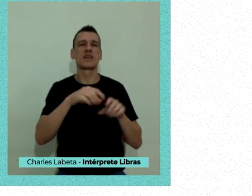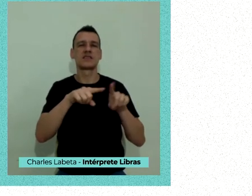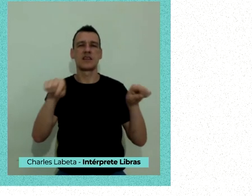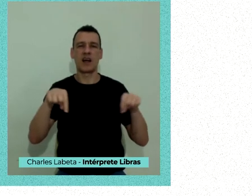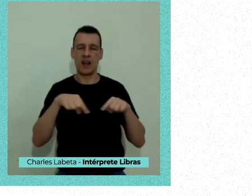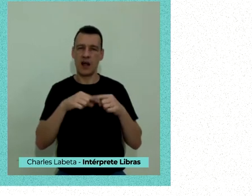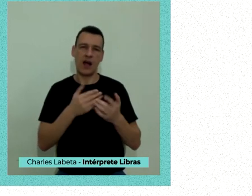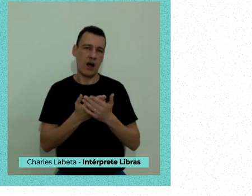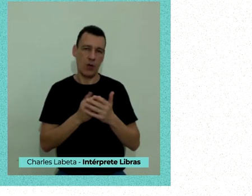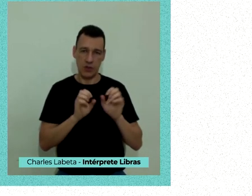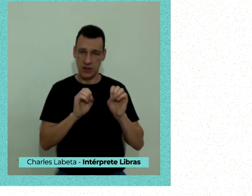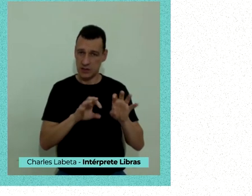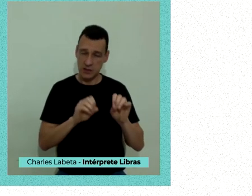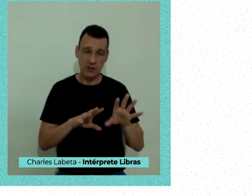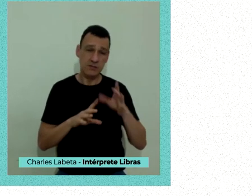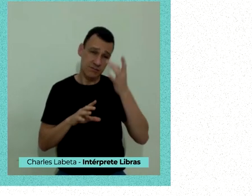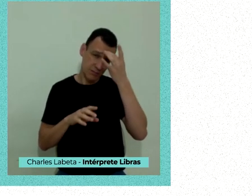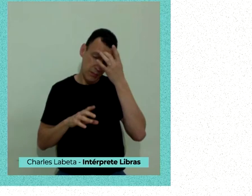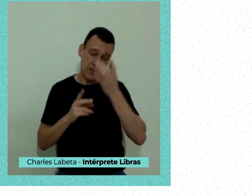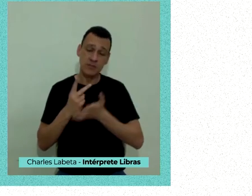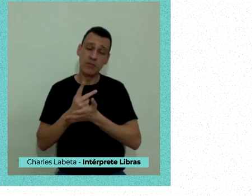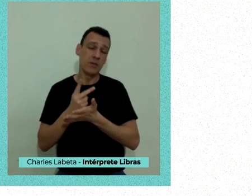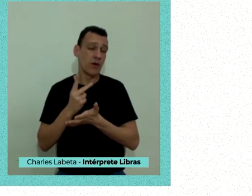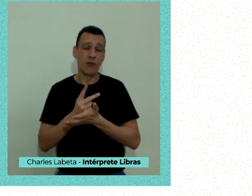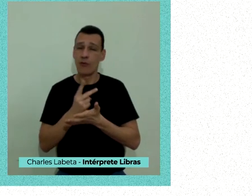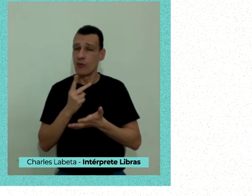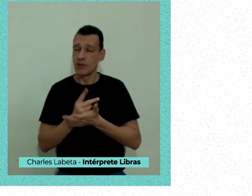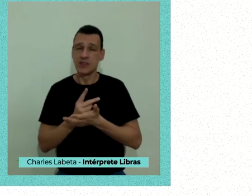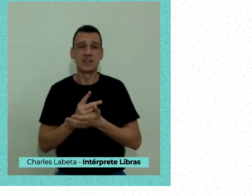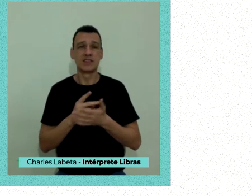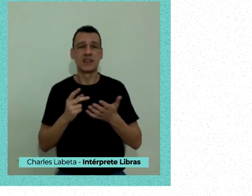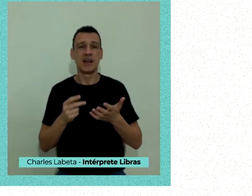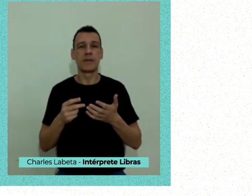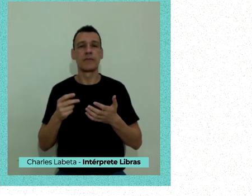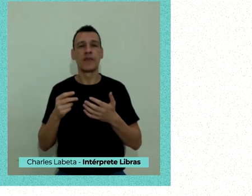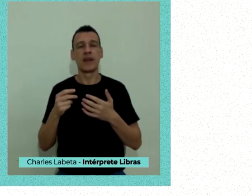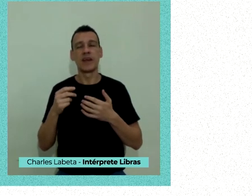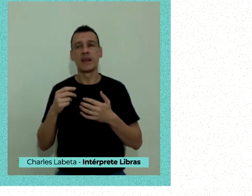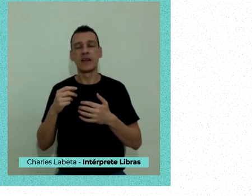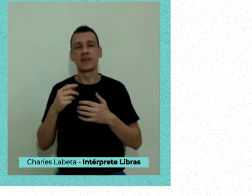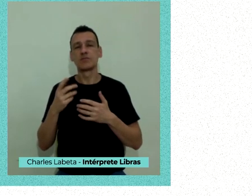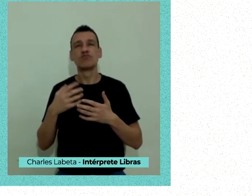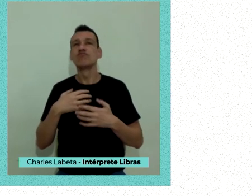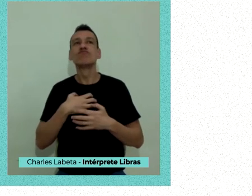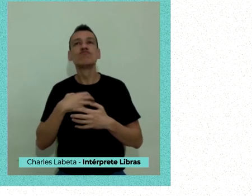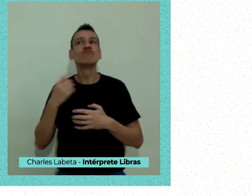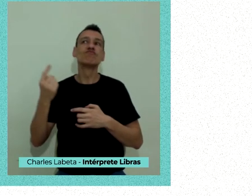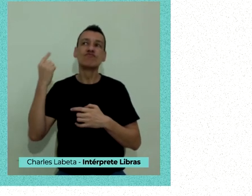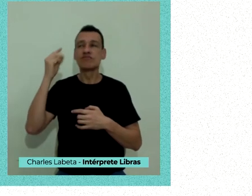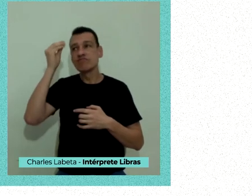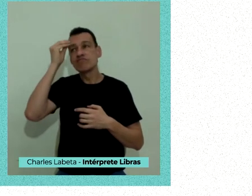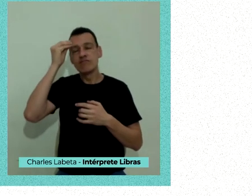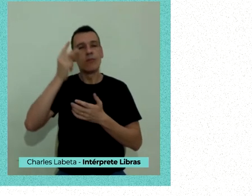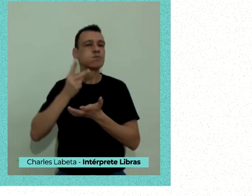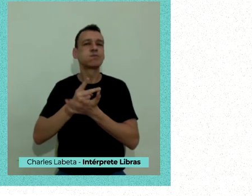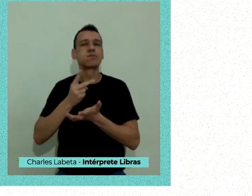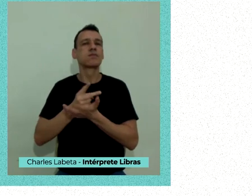com os mesmos pensamentos, com os mesmos ideais e não conseguiu, de alguma forma,